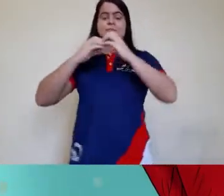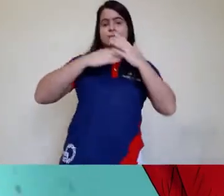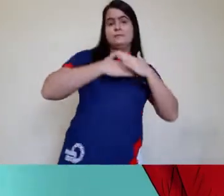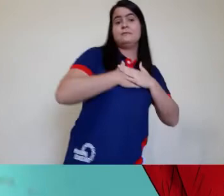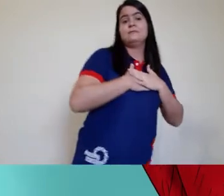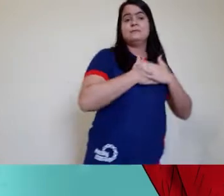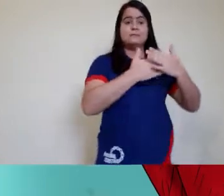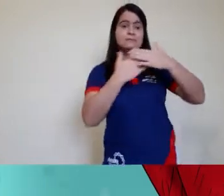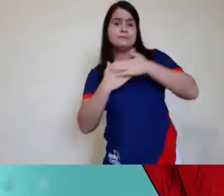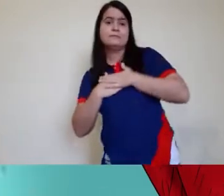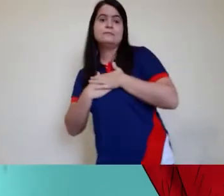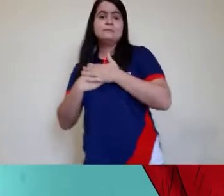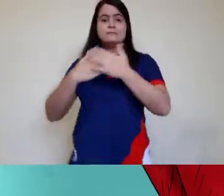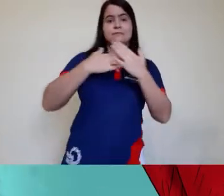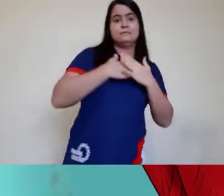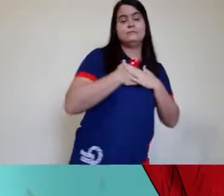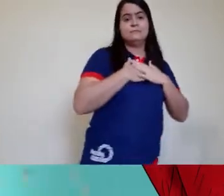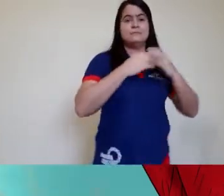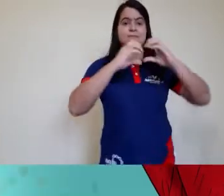um. Cristão número um.